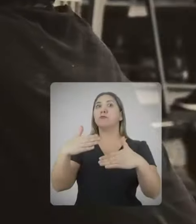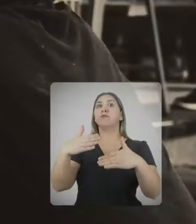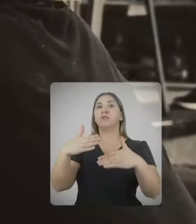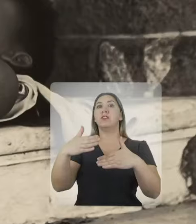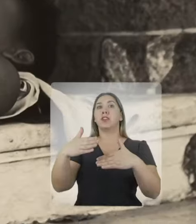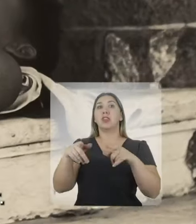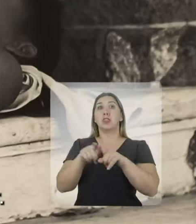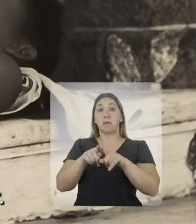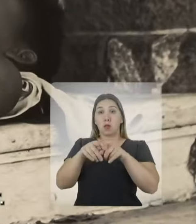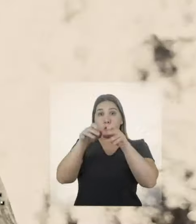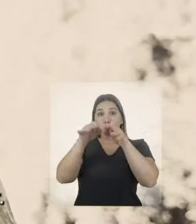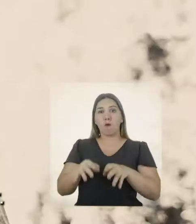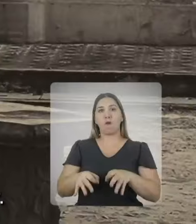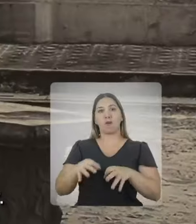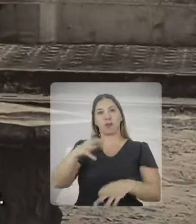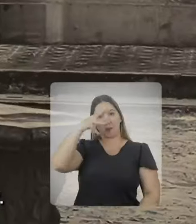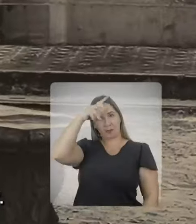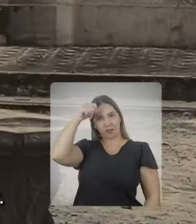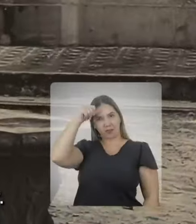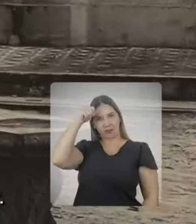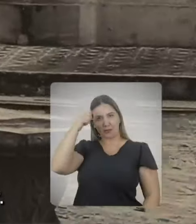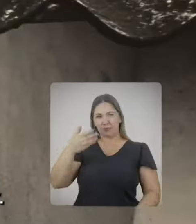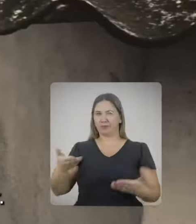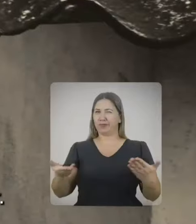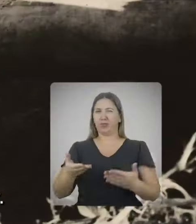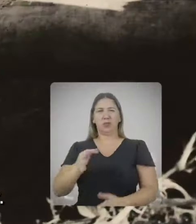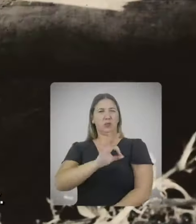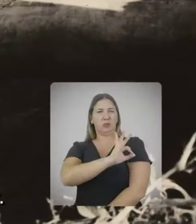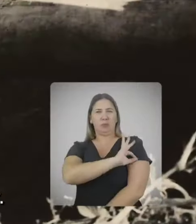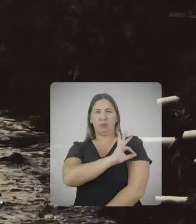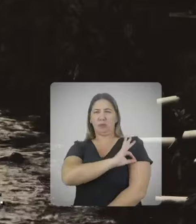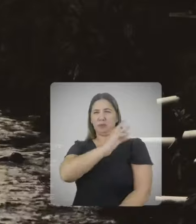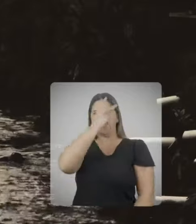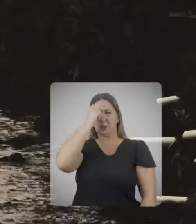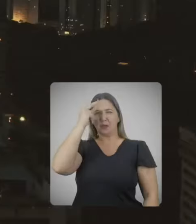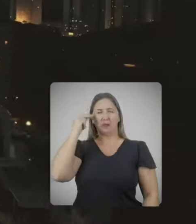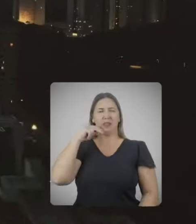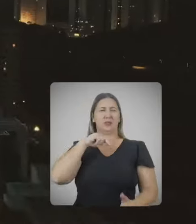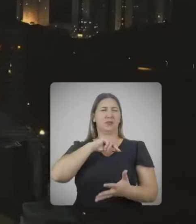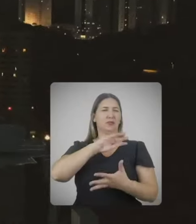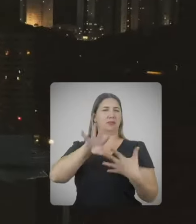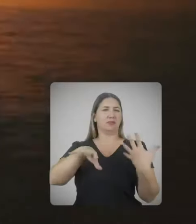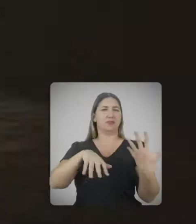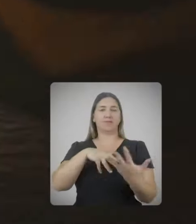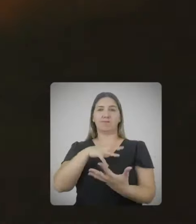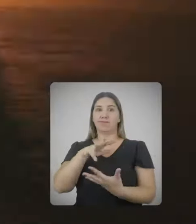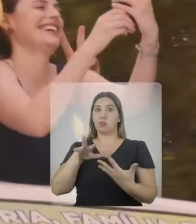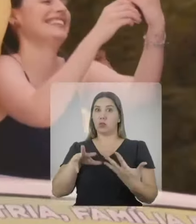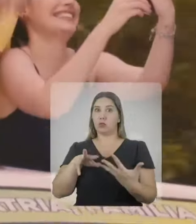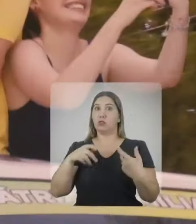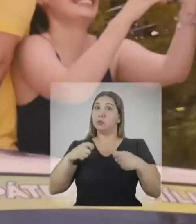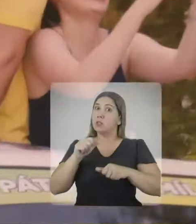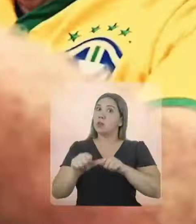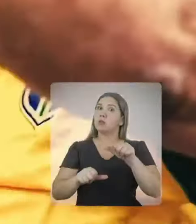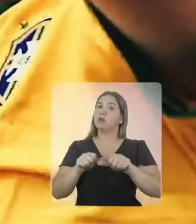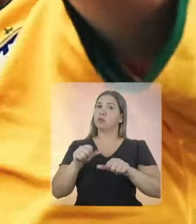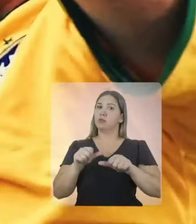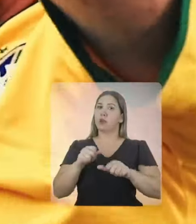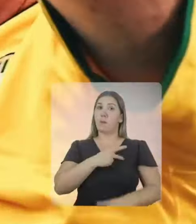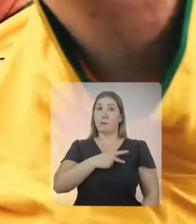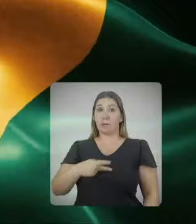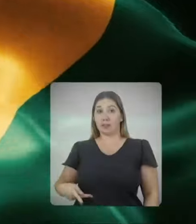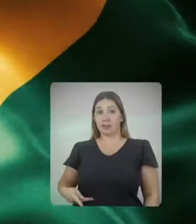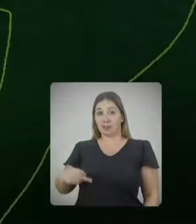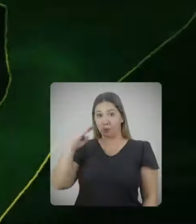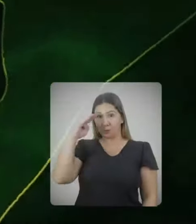Porque o atual prefeito deixou uma desordem. E isso precisa mudar. O presidente Bolsonaro está fechado